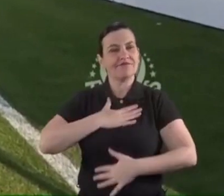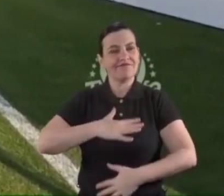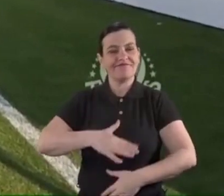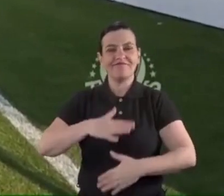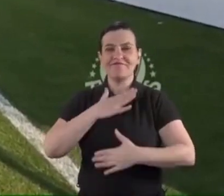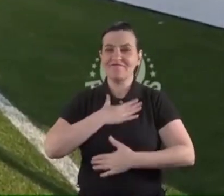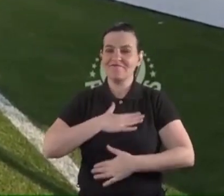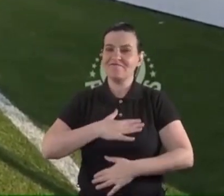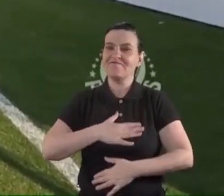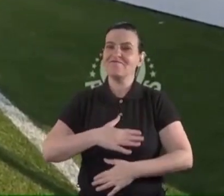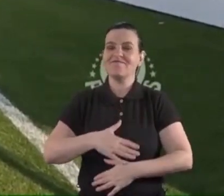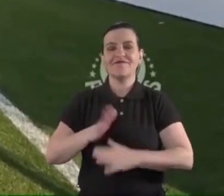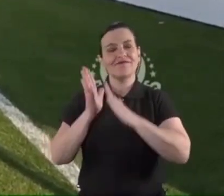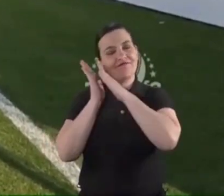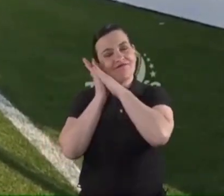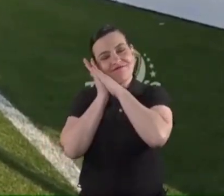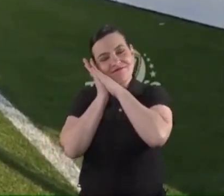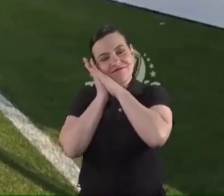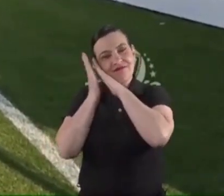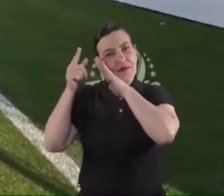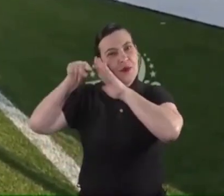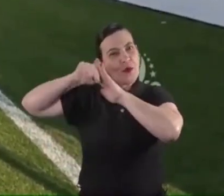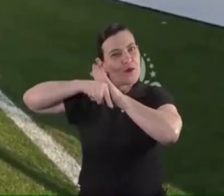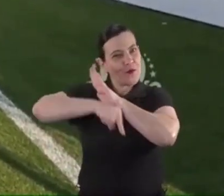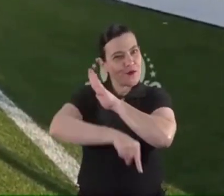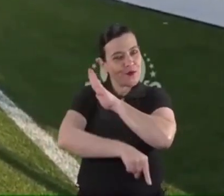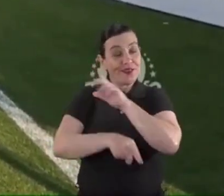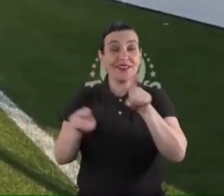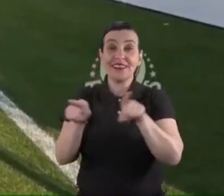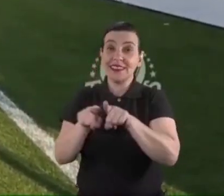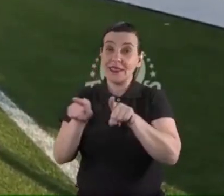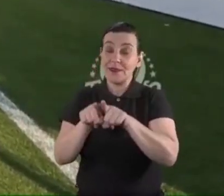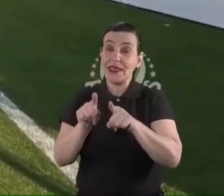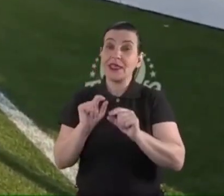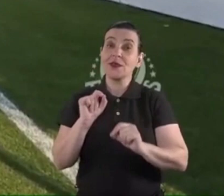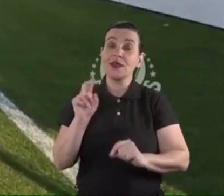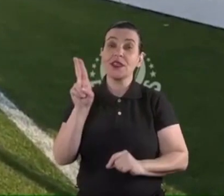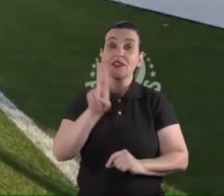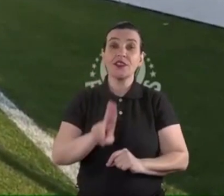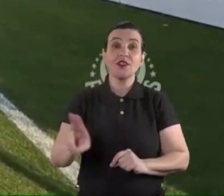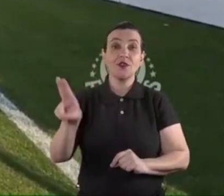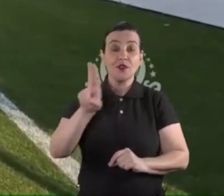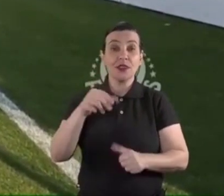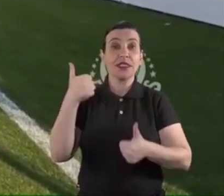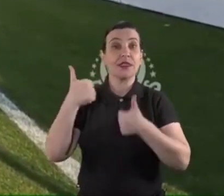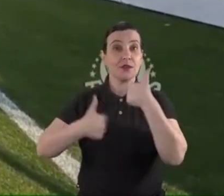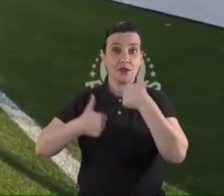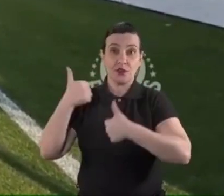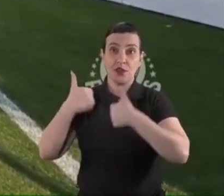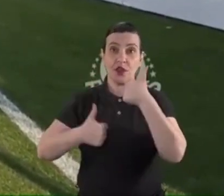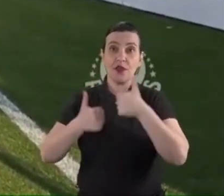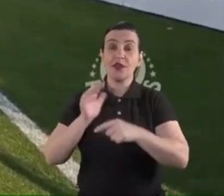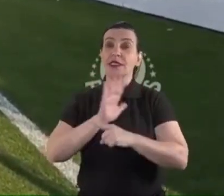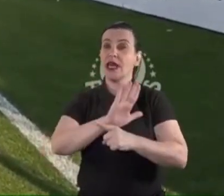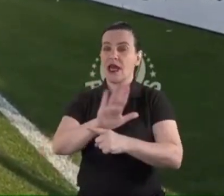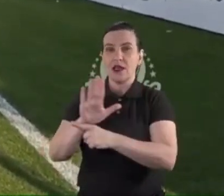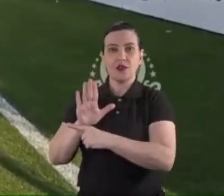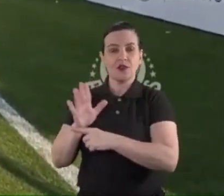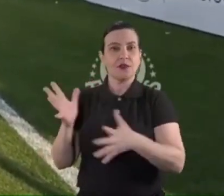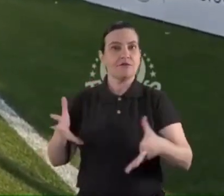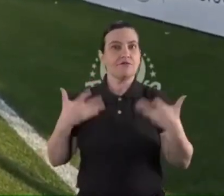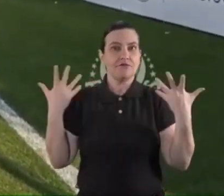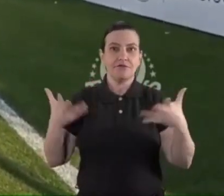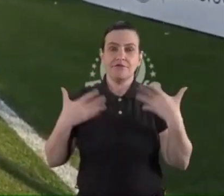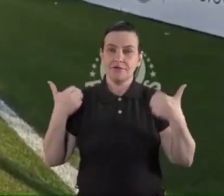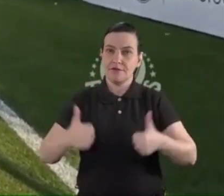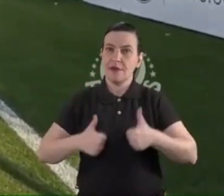ajuda no sono, ter um sono mais profundo. Também a gente usa nos jogos, que ajuda a dar uma ativada melhor